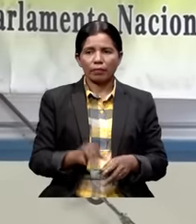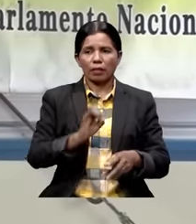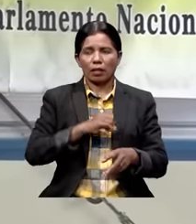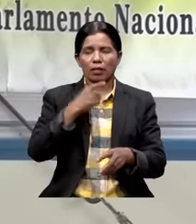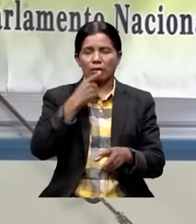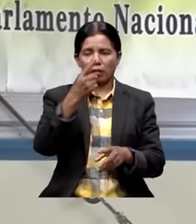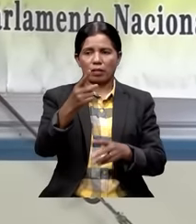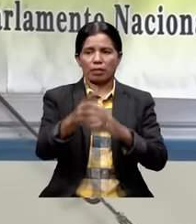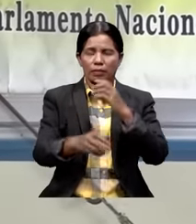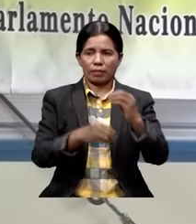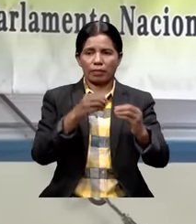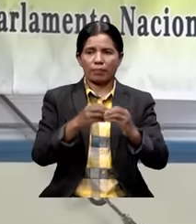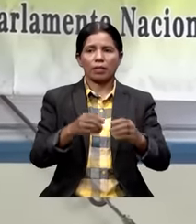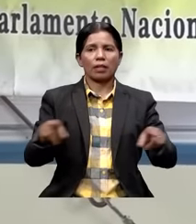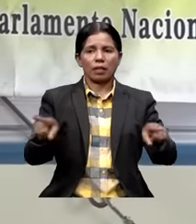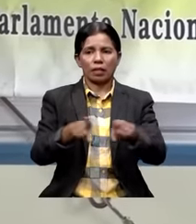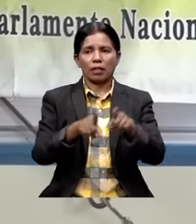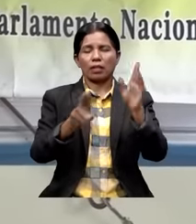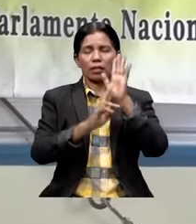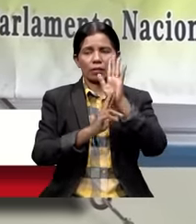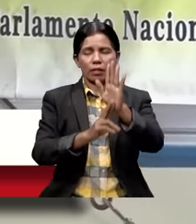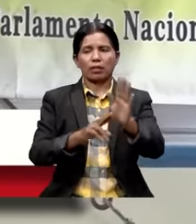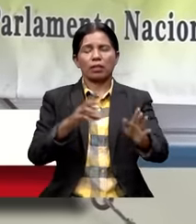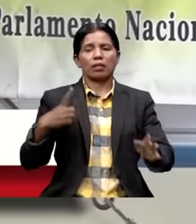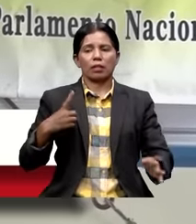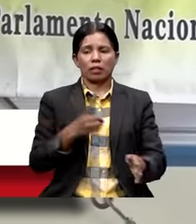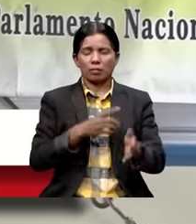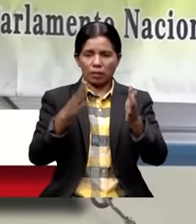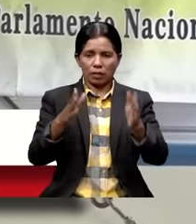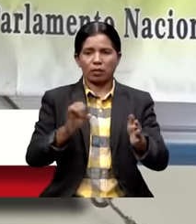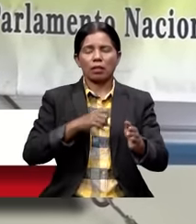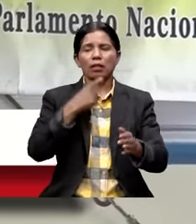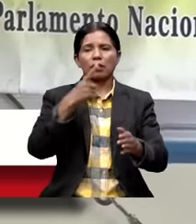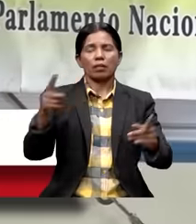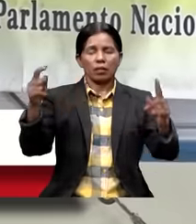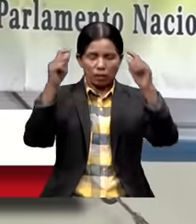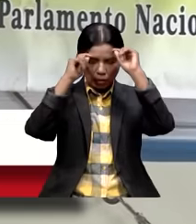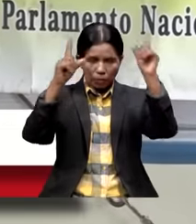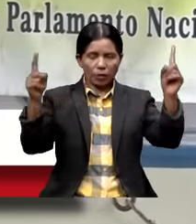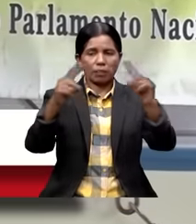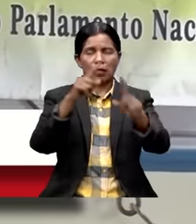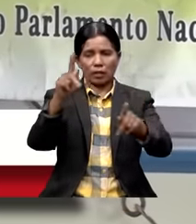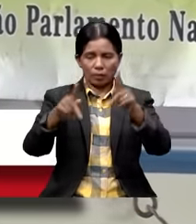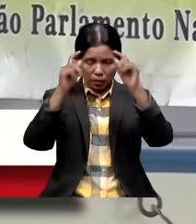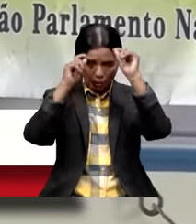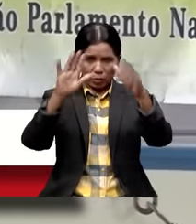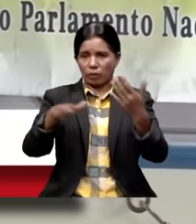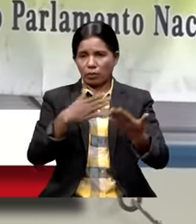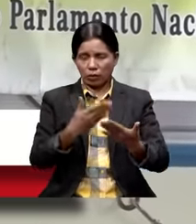atudiangkatak, e a nessa nós representante do povo, atudiangkatak Timor, batimoranghutu,